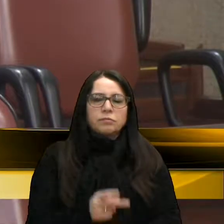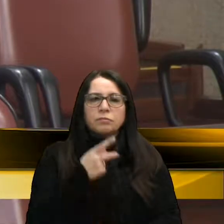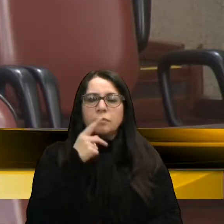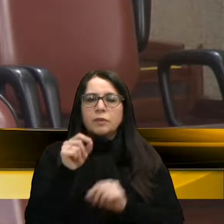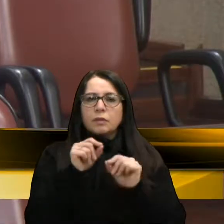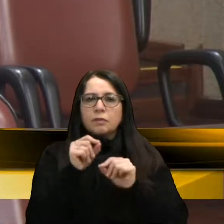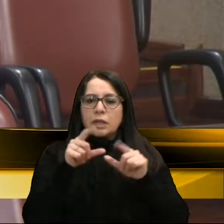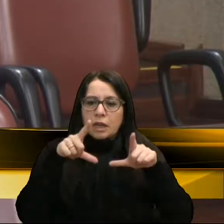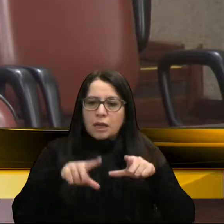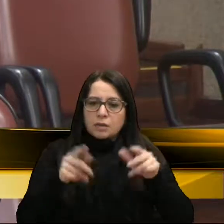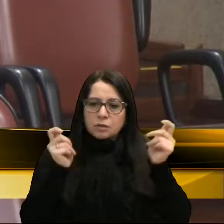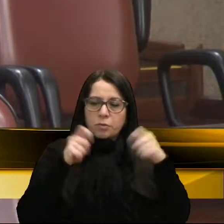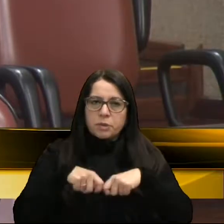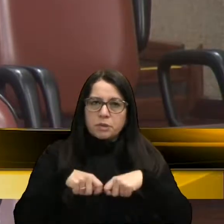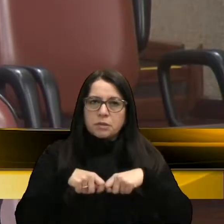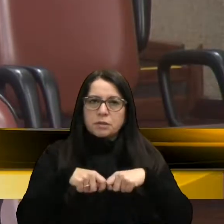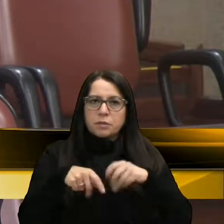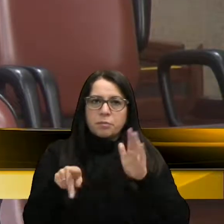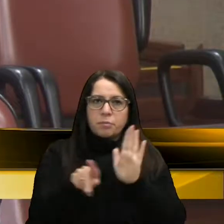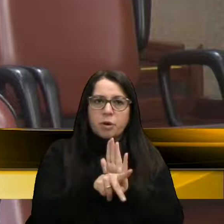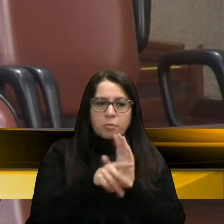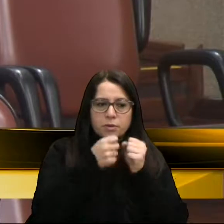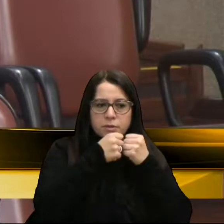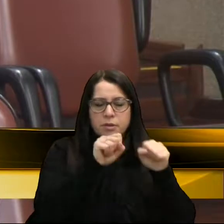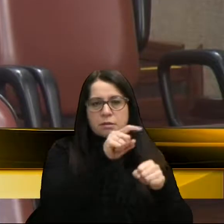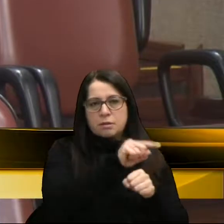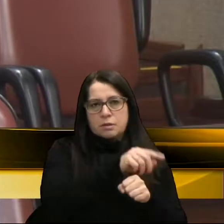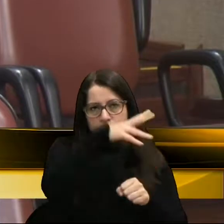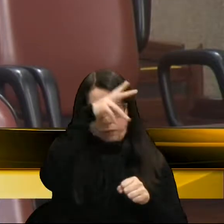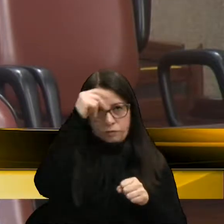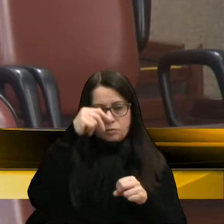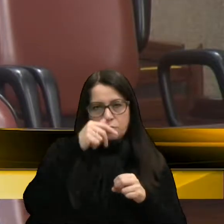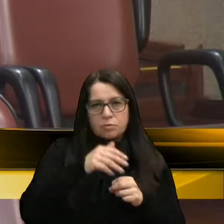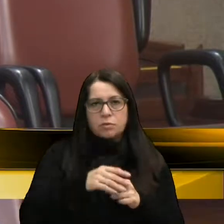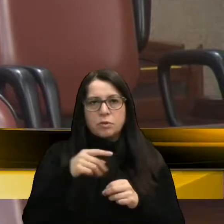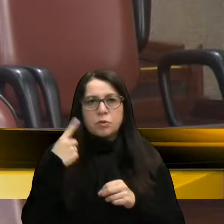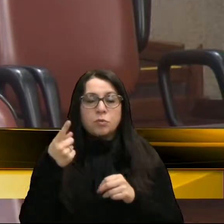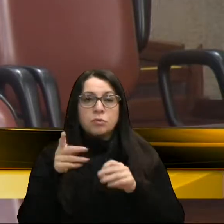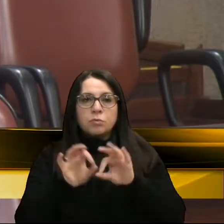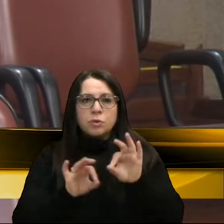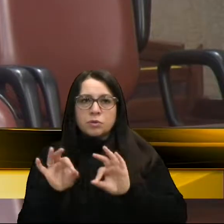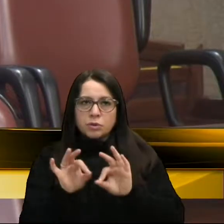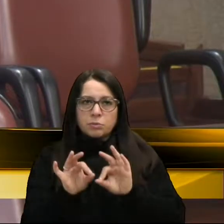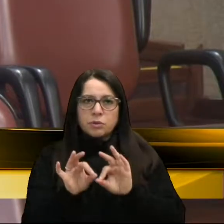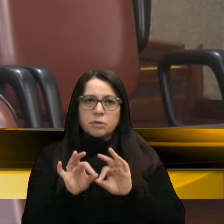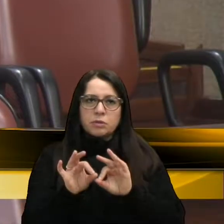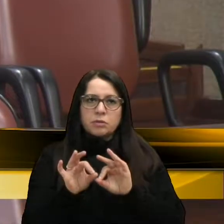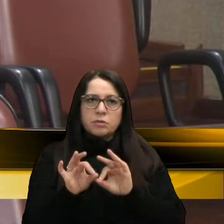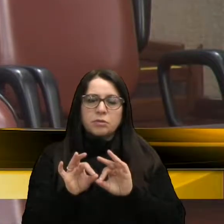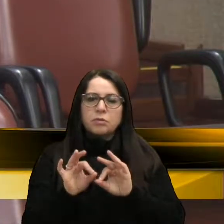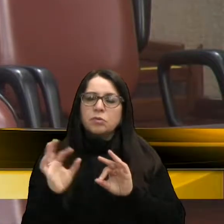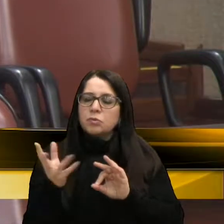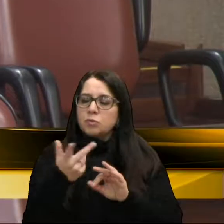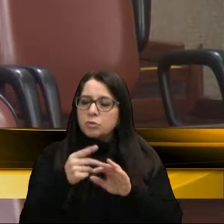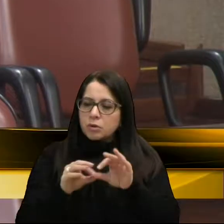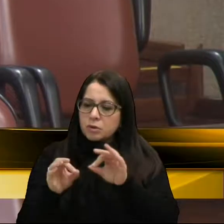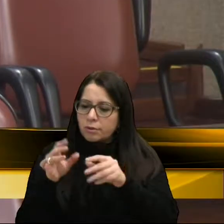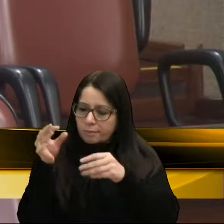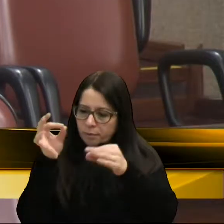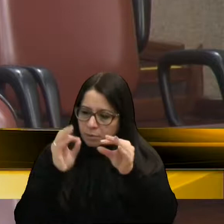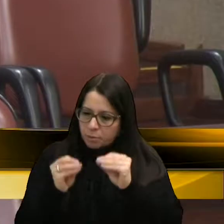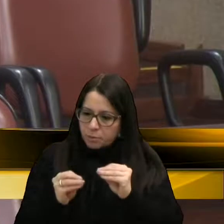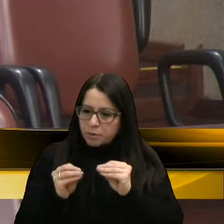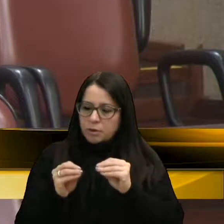são áreas de competência da citada secretaria, dentre outras o planejamento, organização,